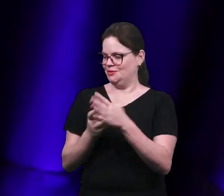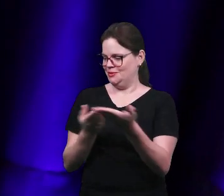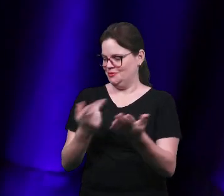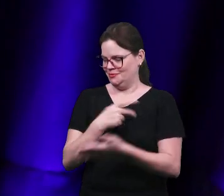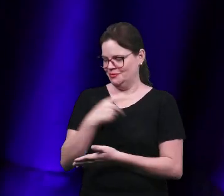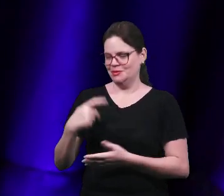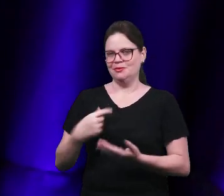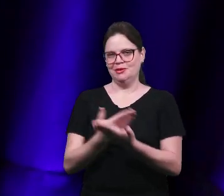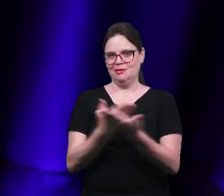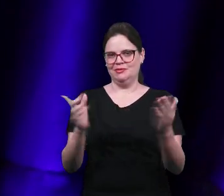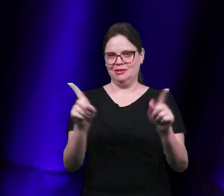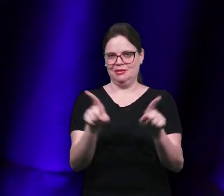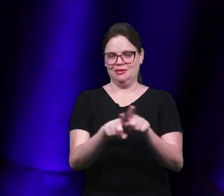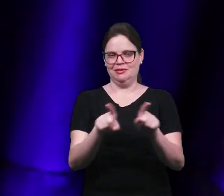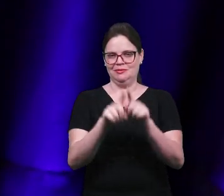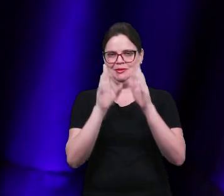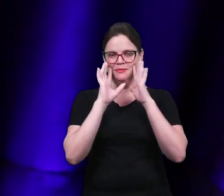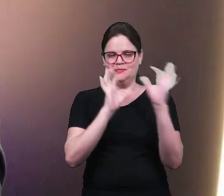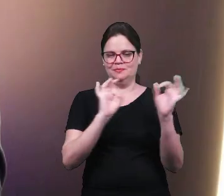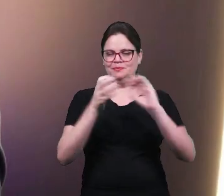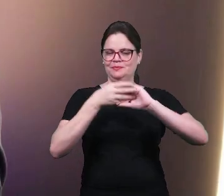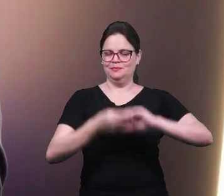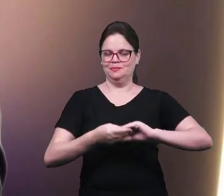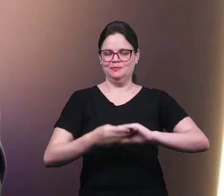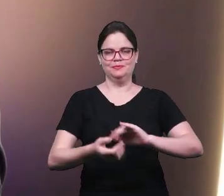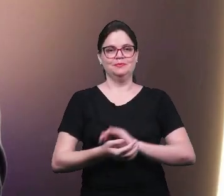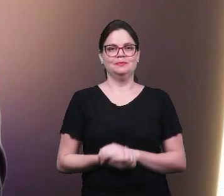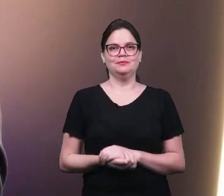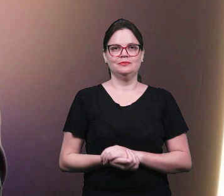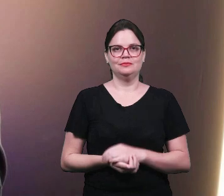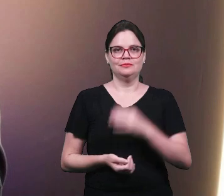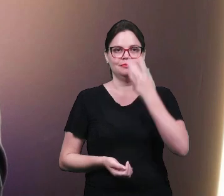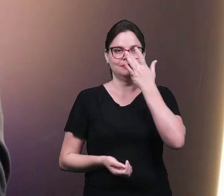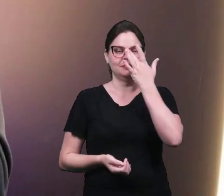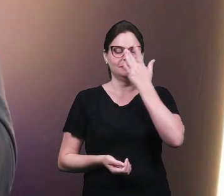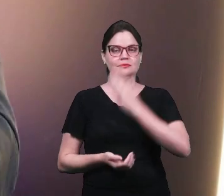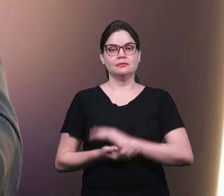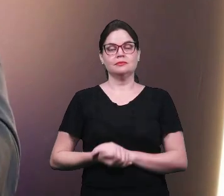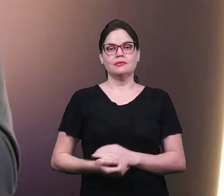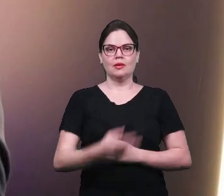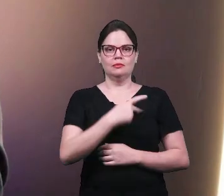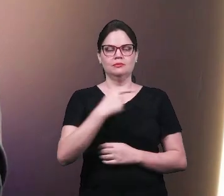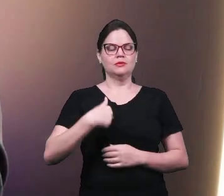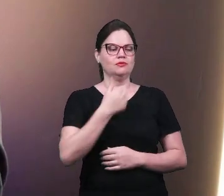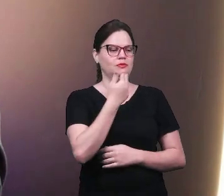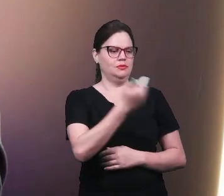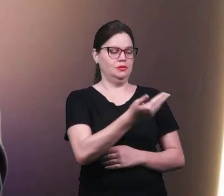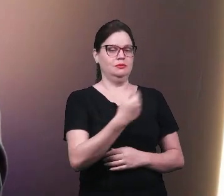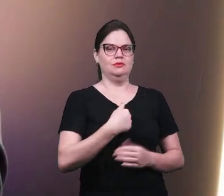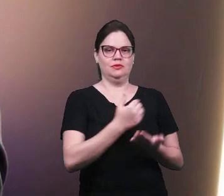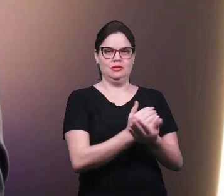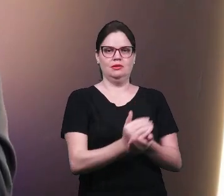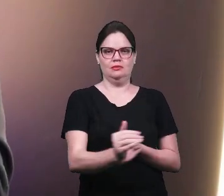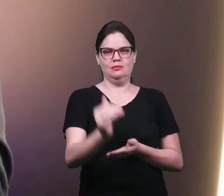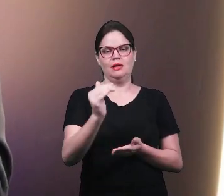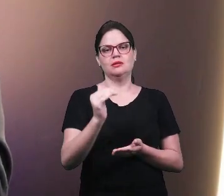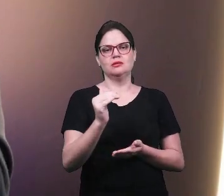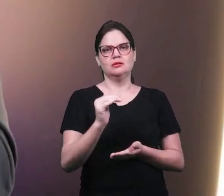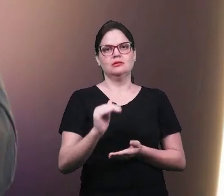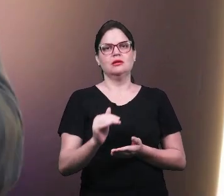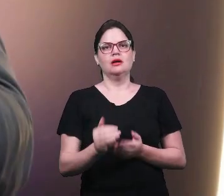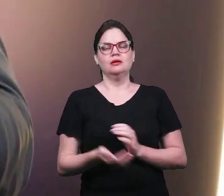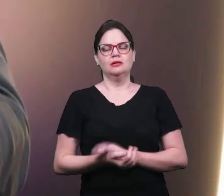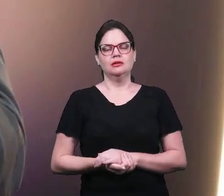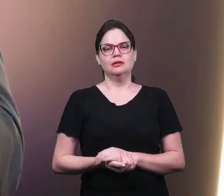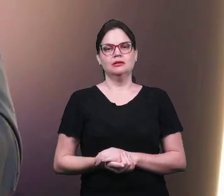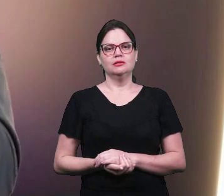do Senhor a todos os irmãos. Pastor Roberto, eu gostaria que você já iniciasse, né, até com